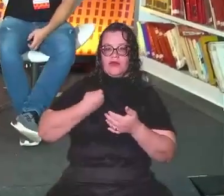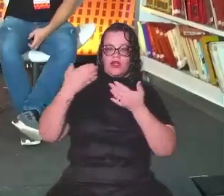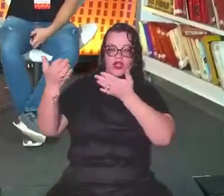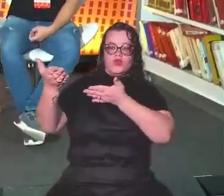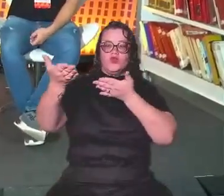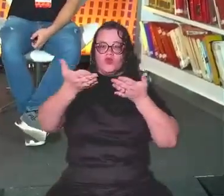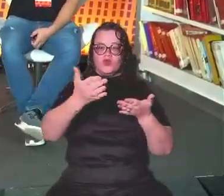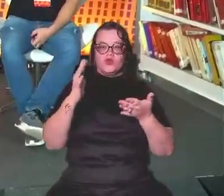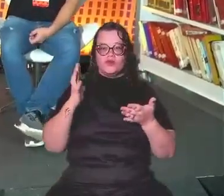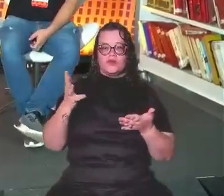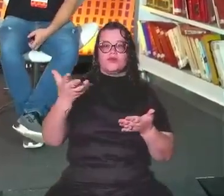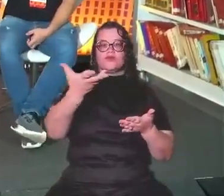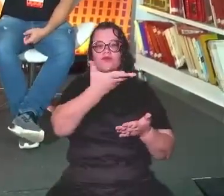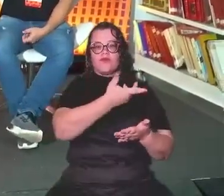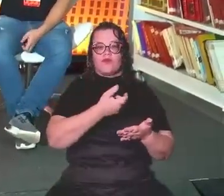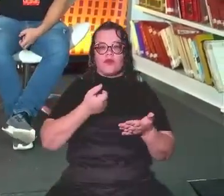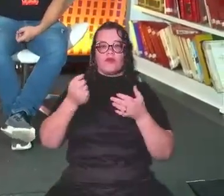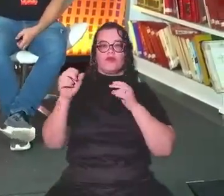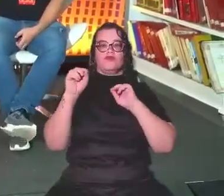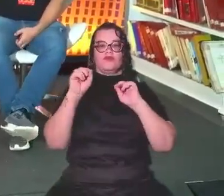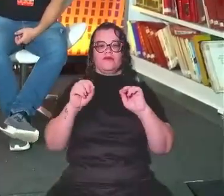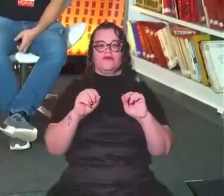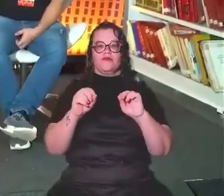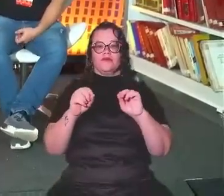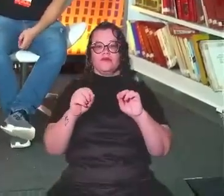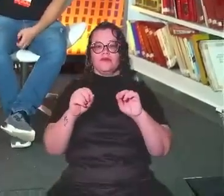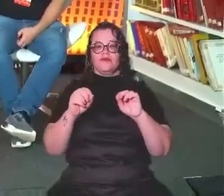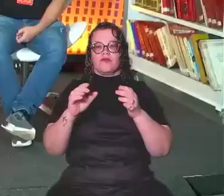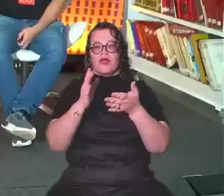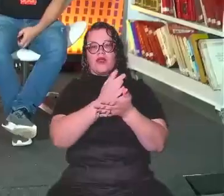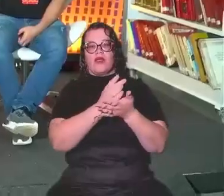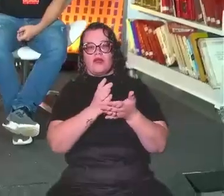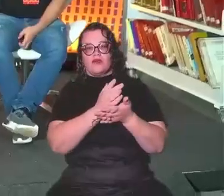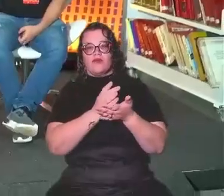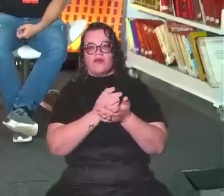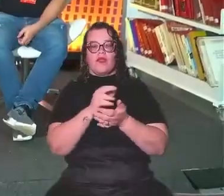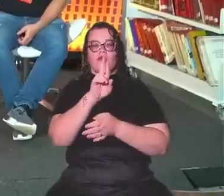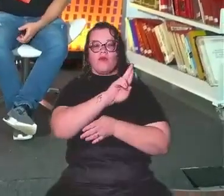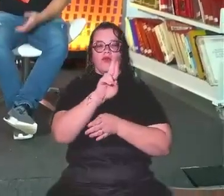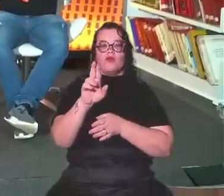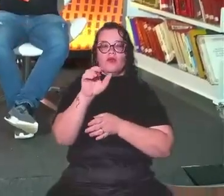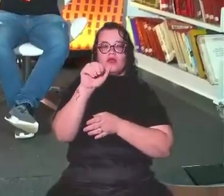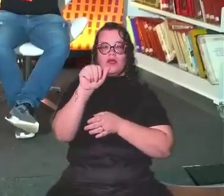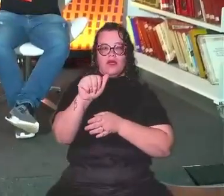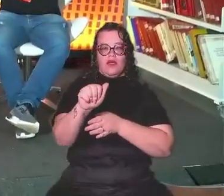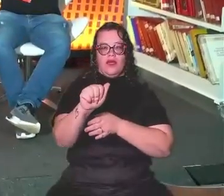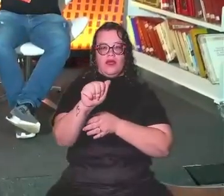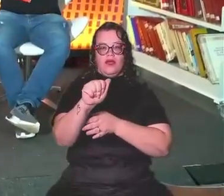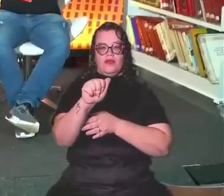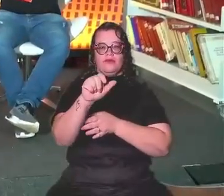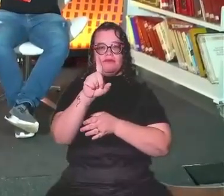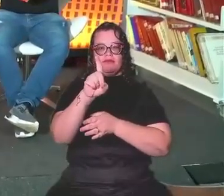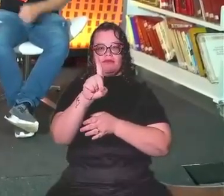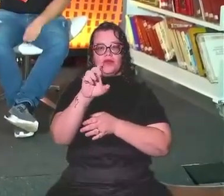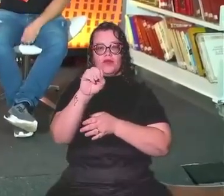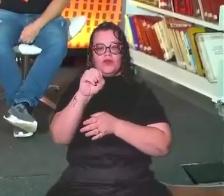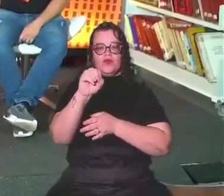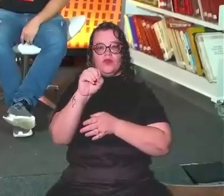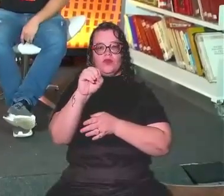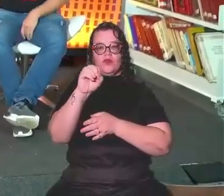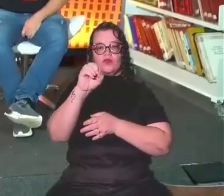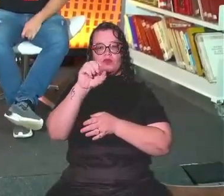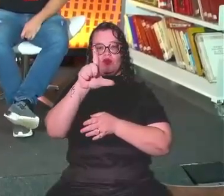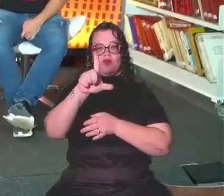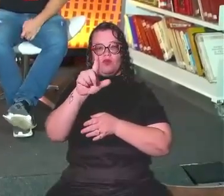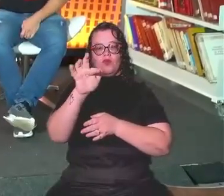uma biblioteca, e com muitas janelas de vidro. Centralizado diante da parede dos fundos, encontra-se o local onde os palestrantes se assentam.